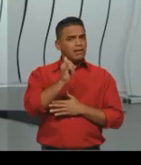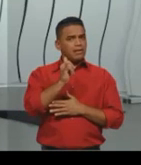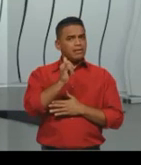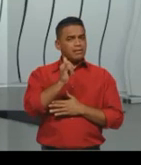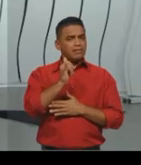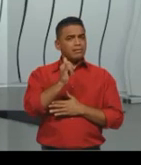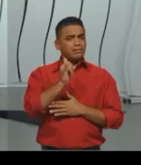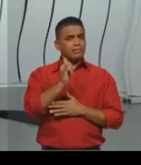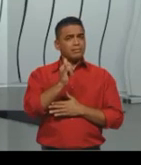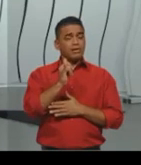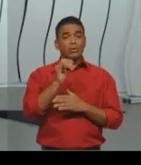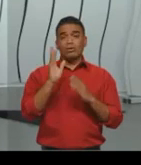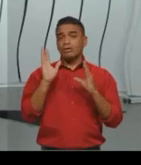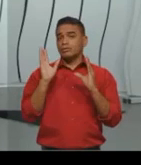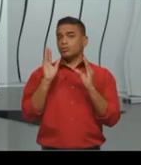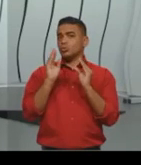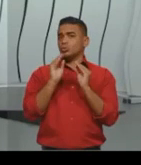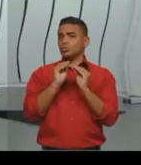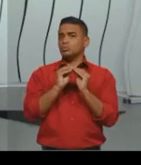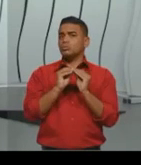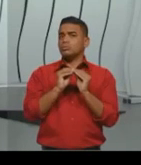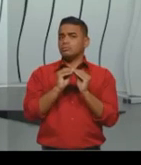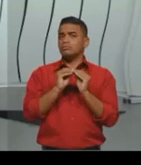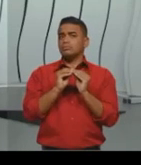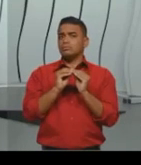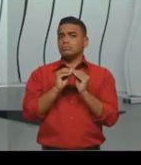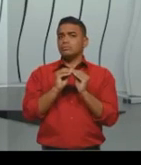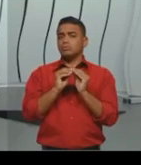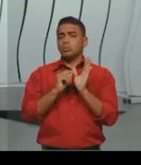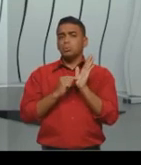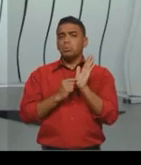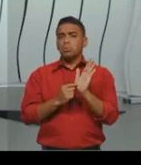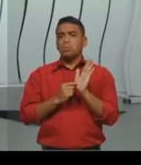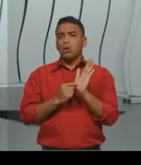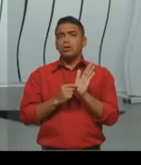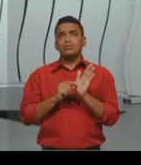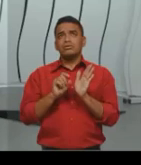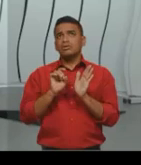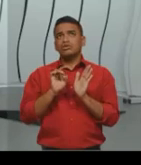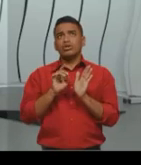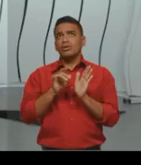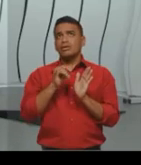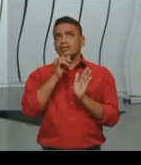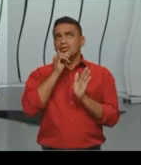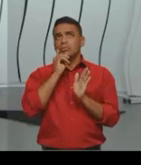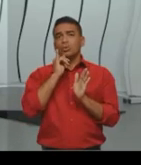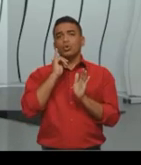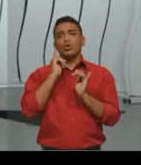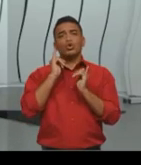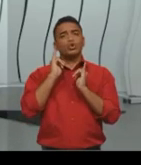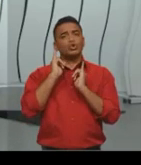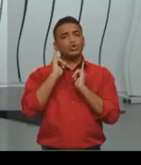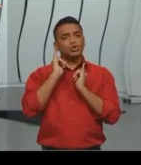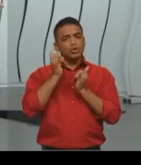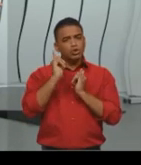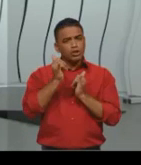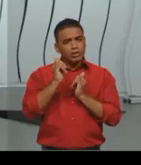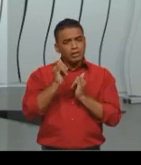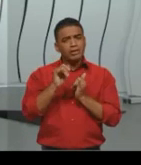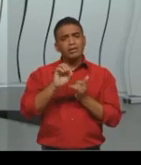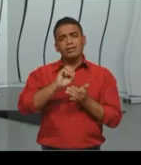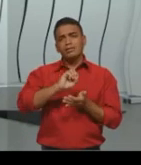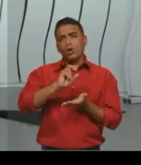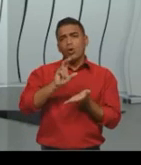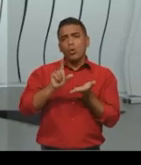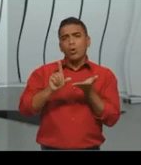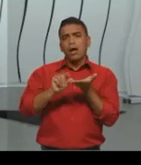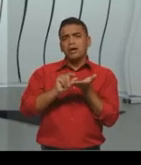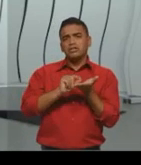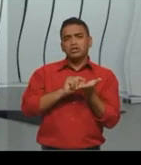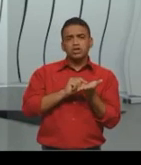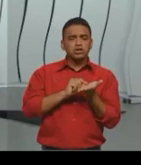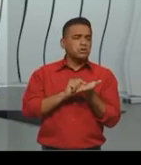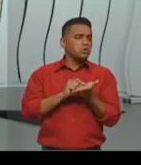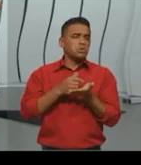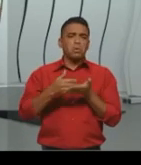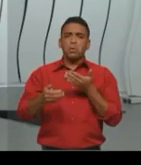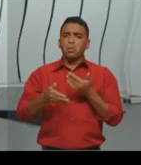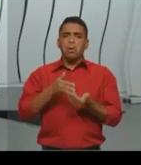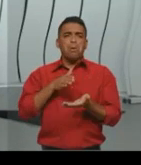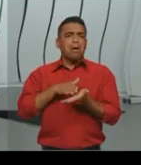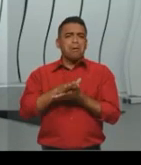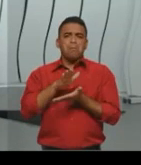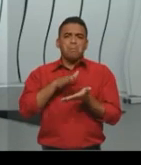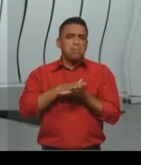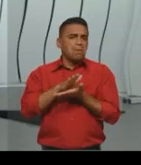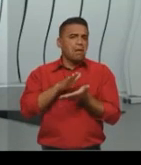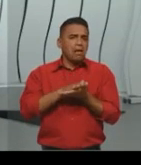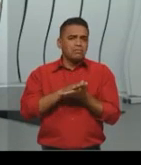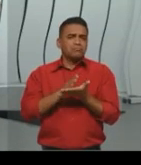né, ele resume o que é mais importante numa notícia, ou num artigo, ou numa publicação qualquer